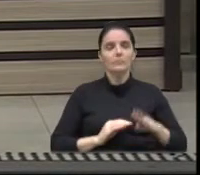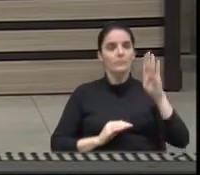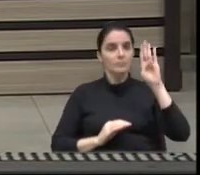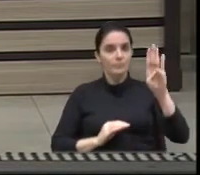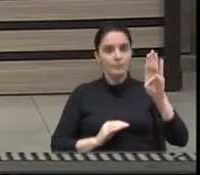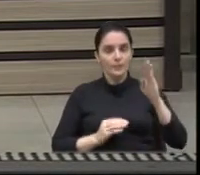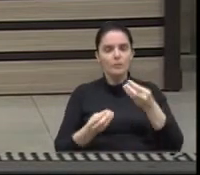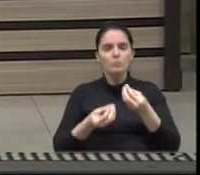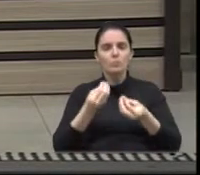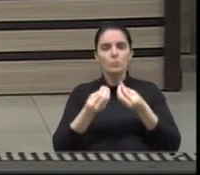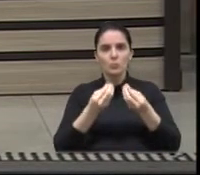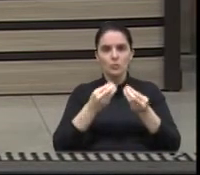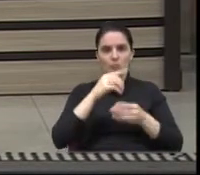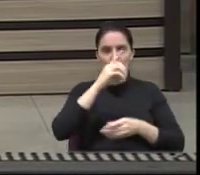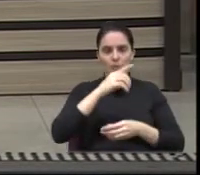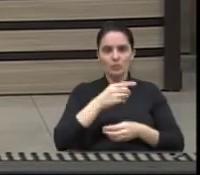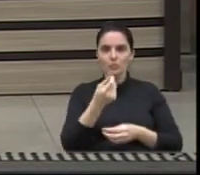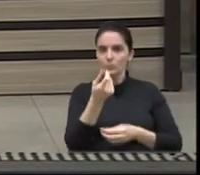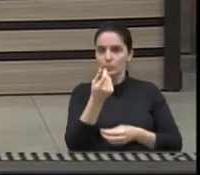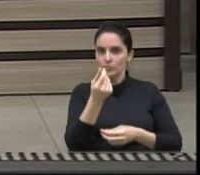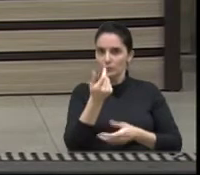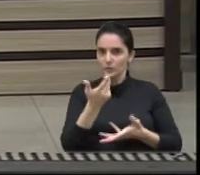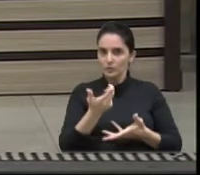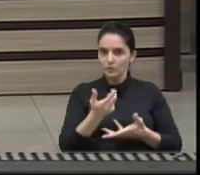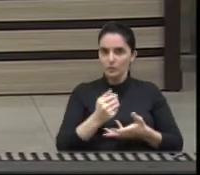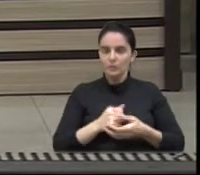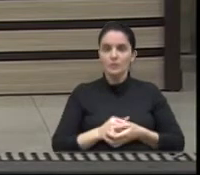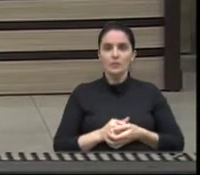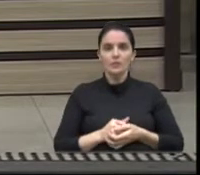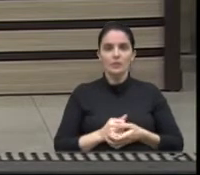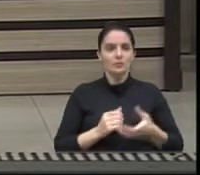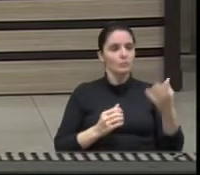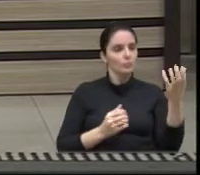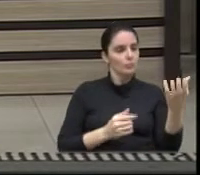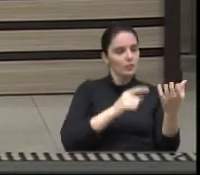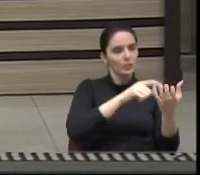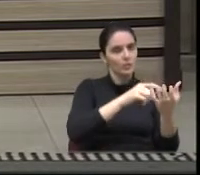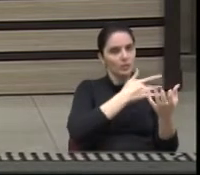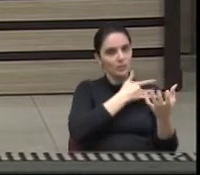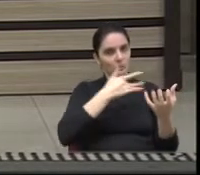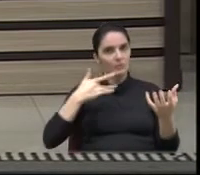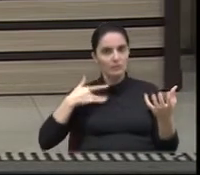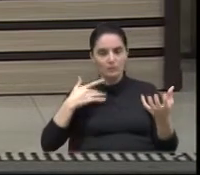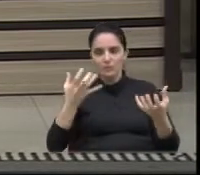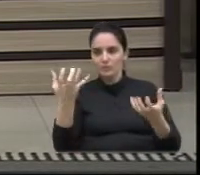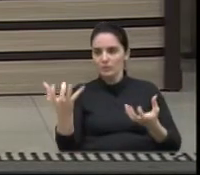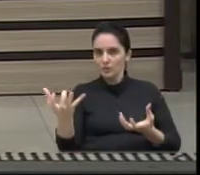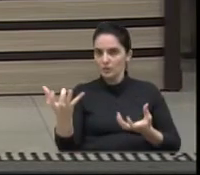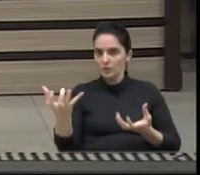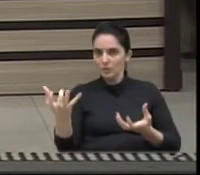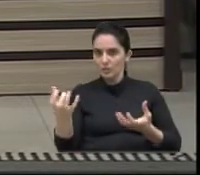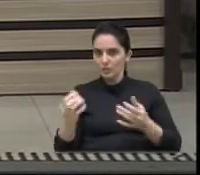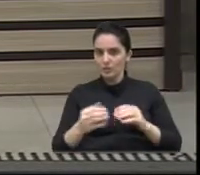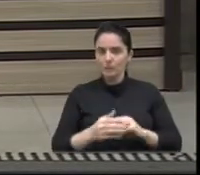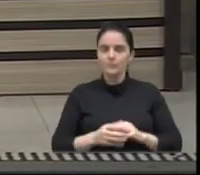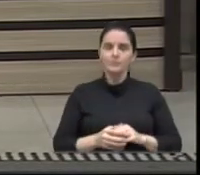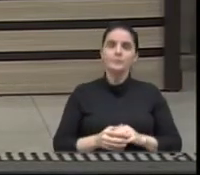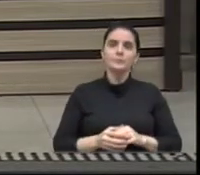Movimentação financeira entre blocos de vigilância em saúde e bloco de média e alta complexidade.